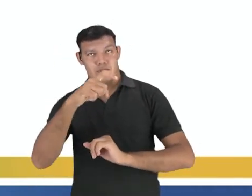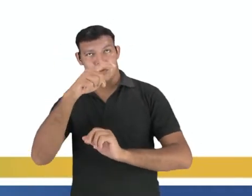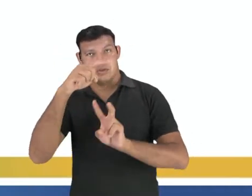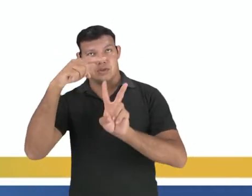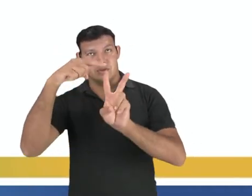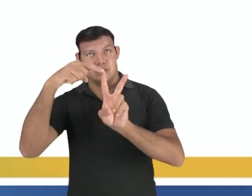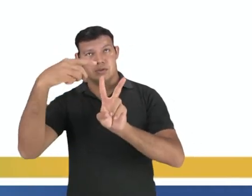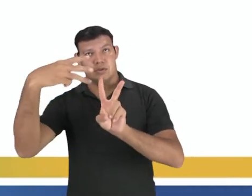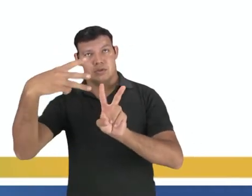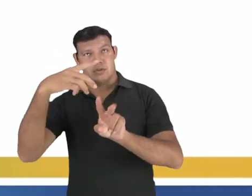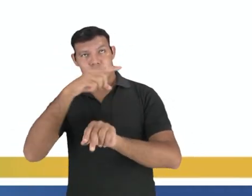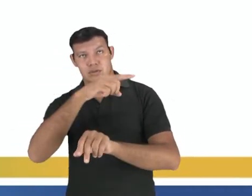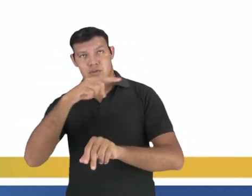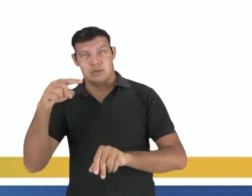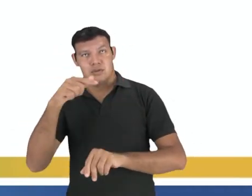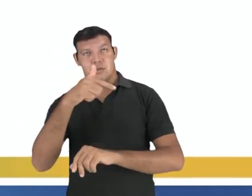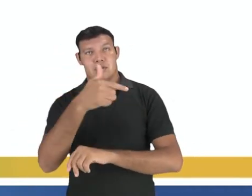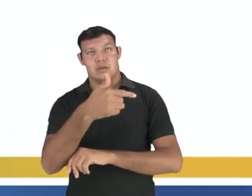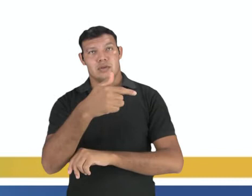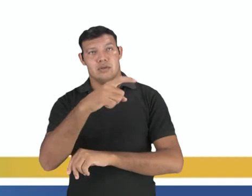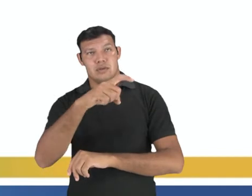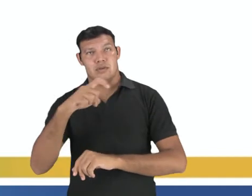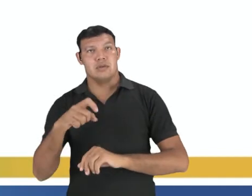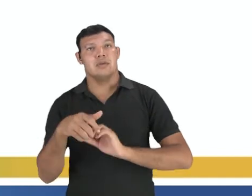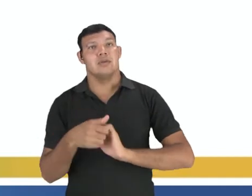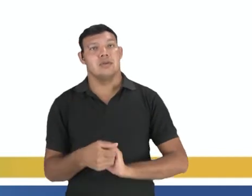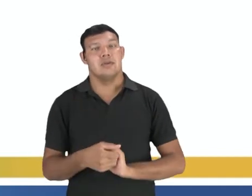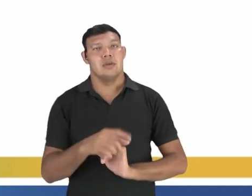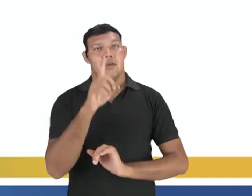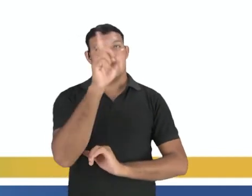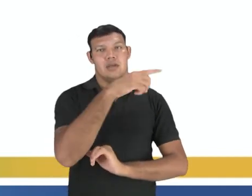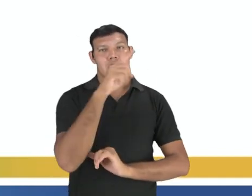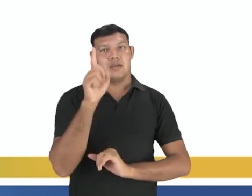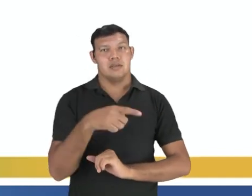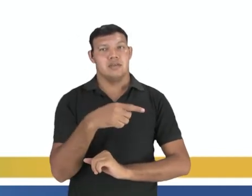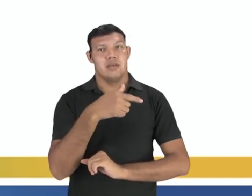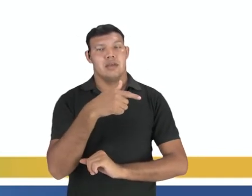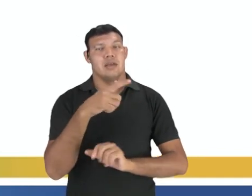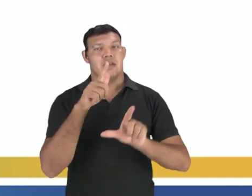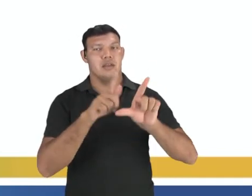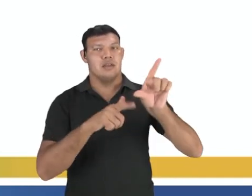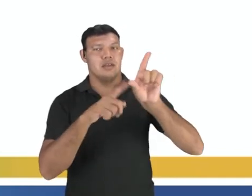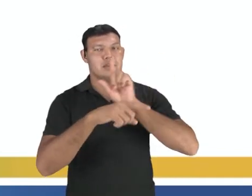Eliminando os 2x, vai ficar a tangente de 60 igual a raiz de 3.